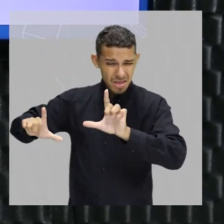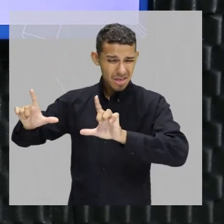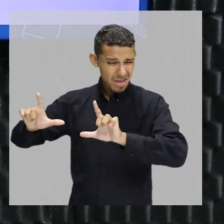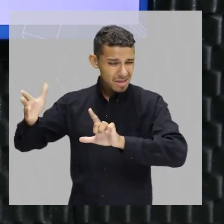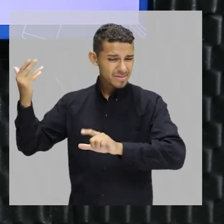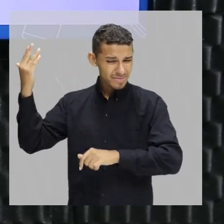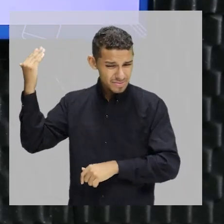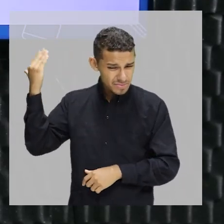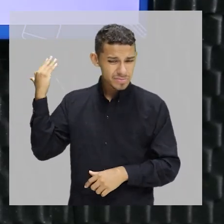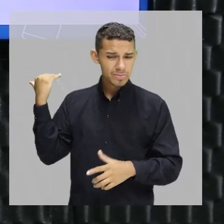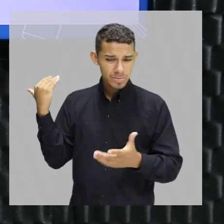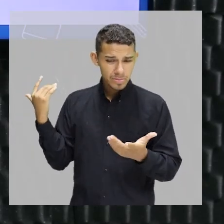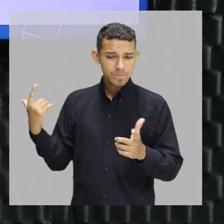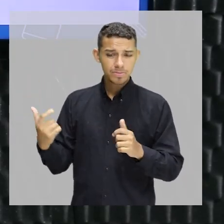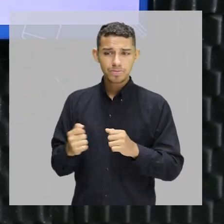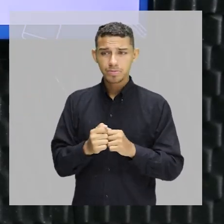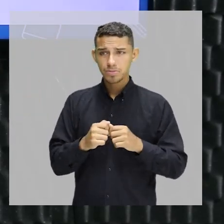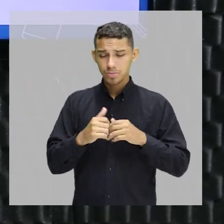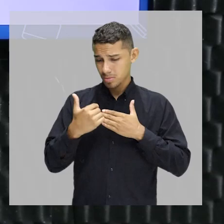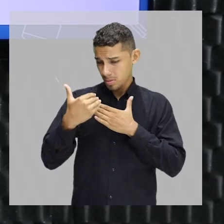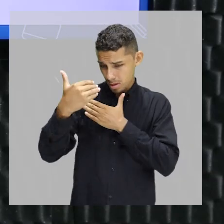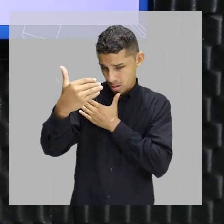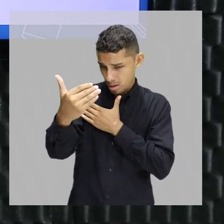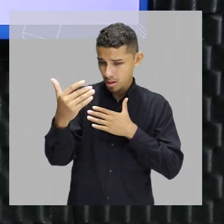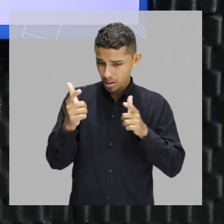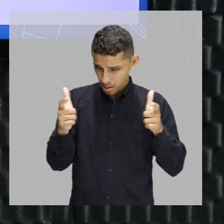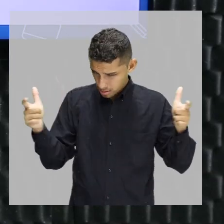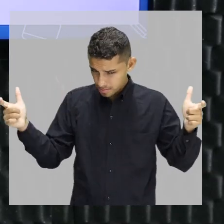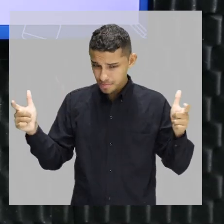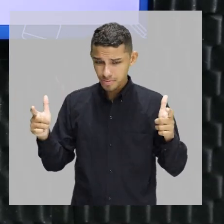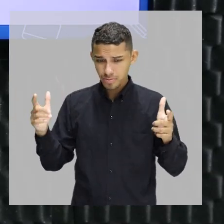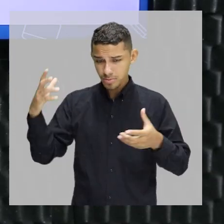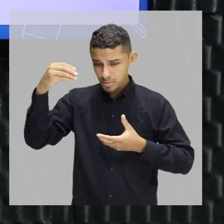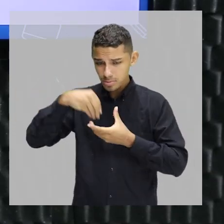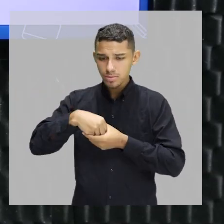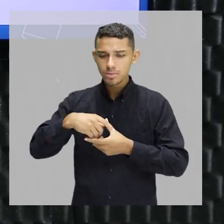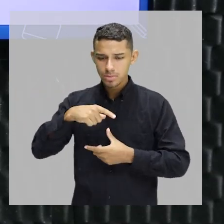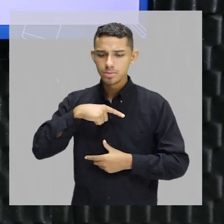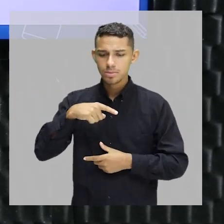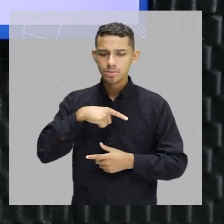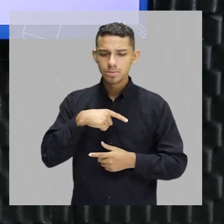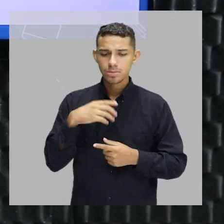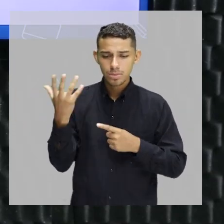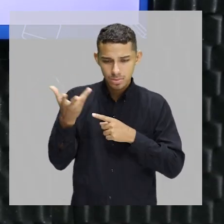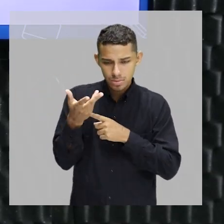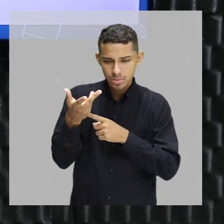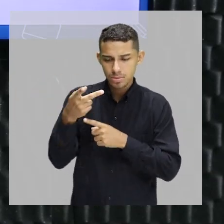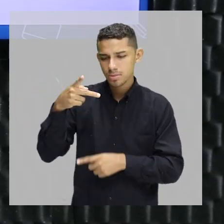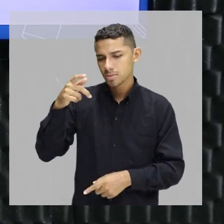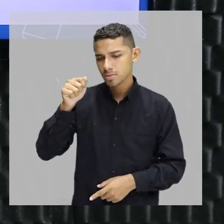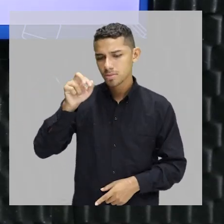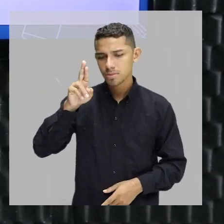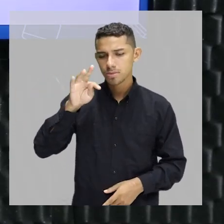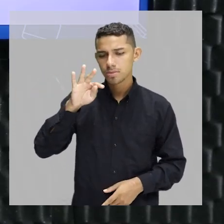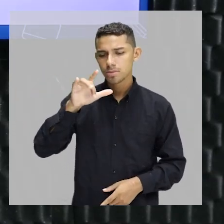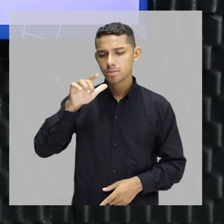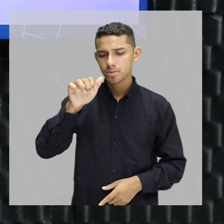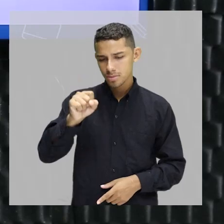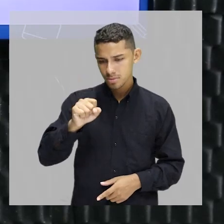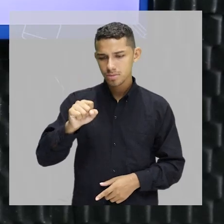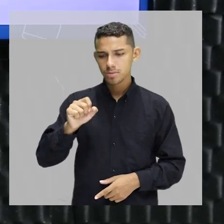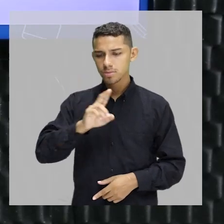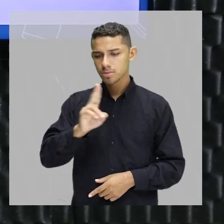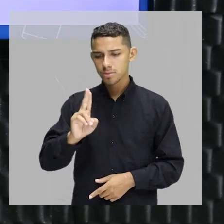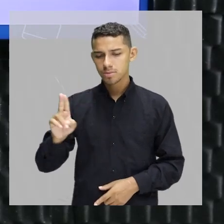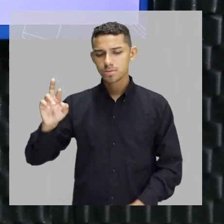que eram, né, bem largos. Então, esses televisores, dentro dele, tem um aceleradorzinho de partícula, que são os raios